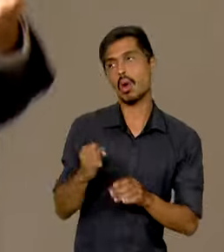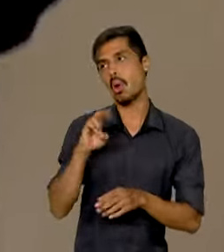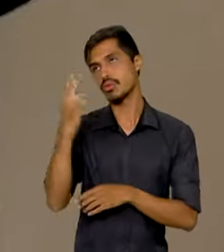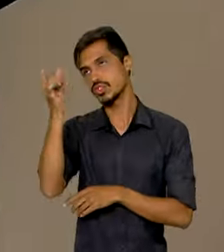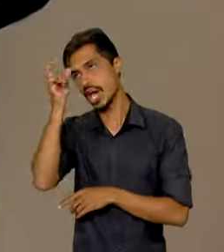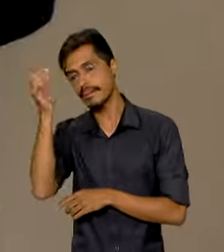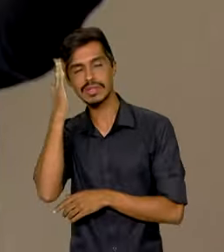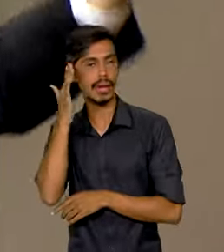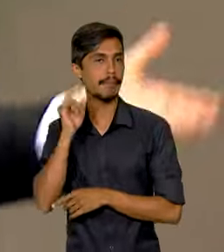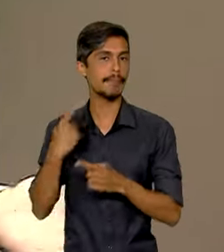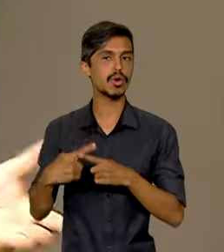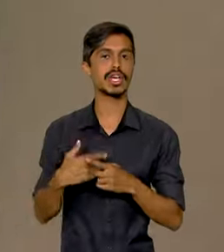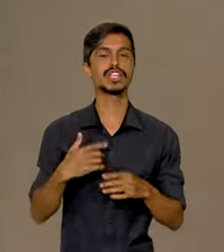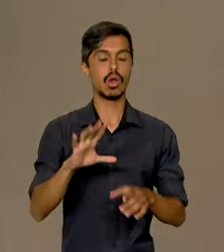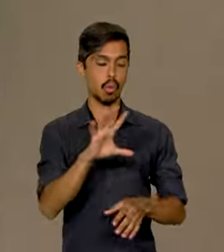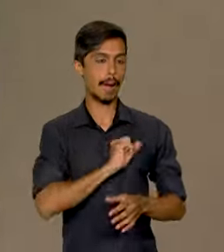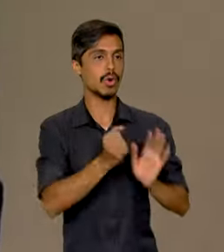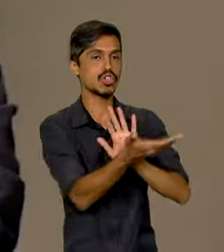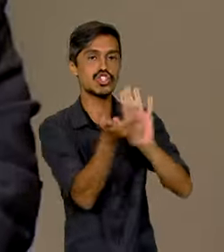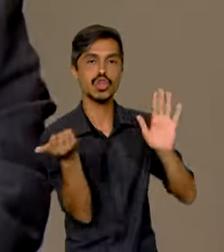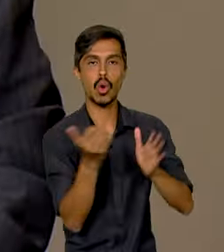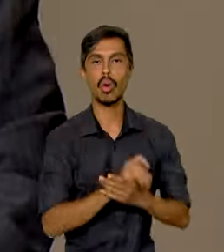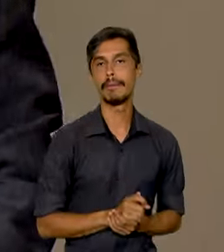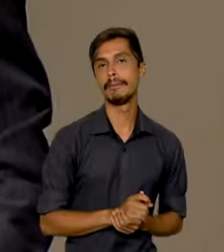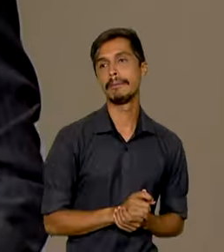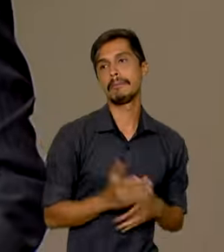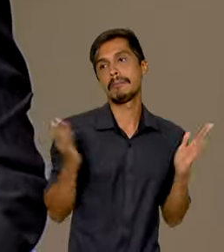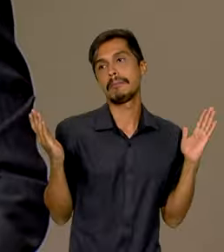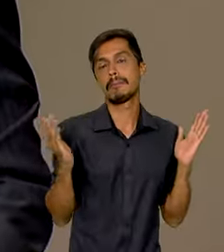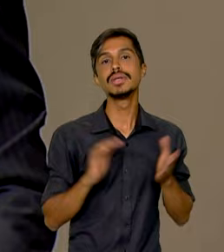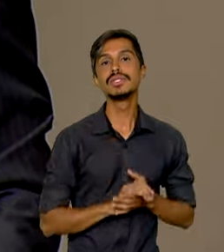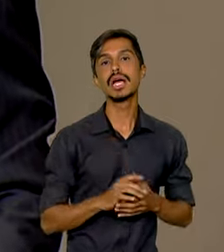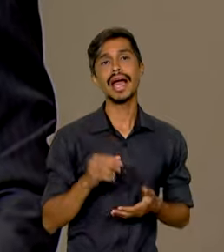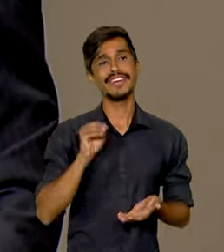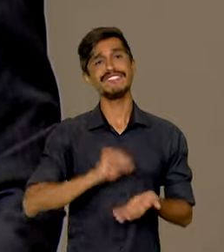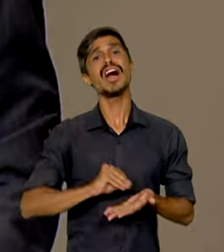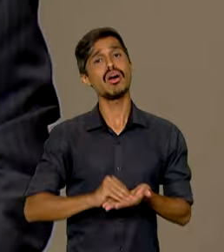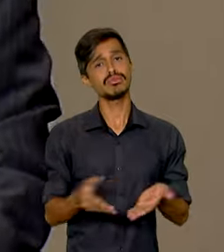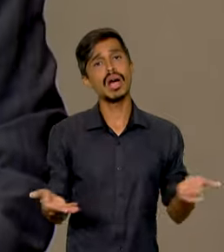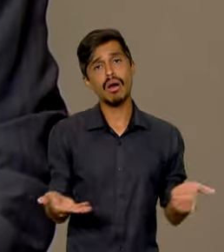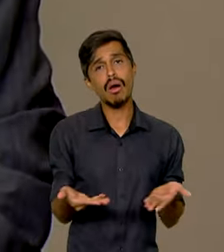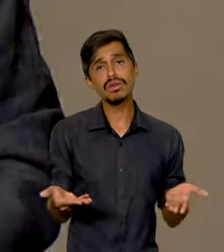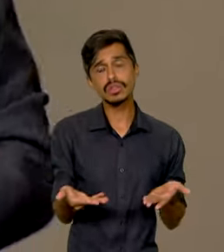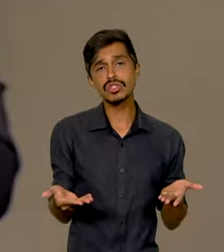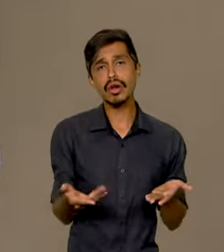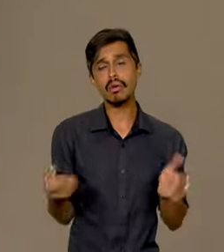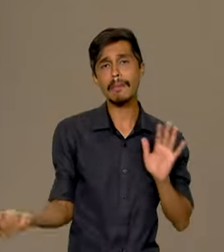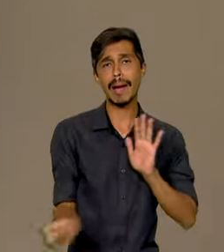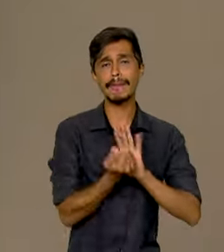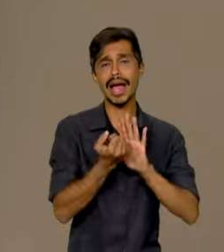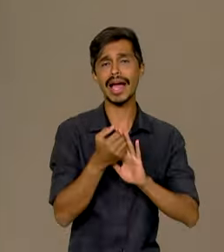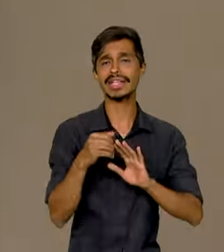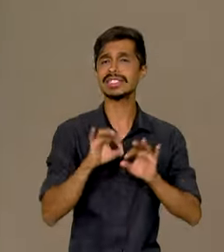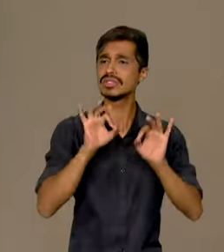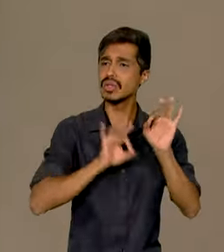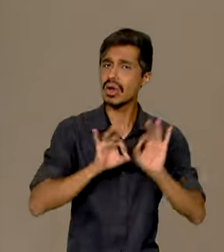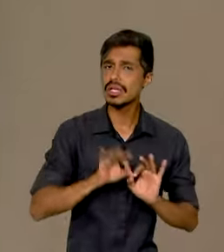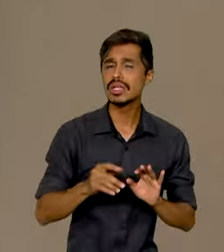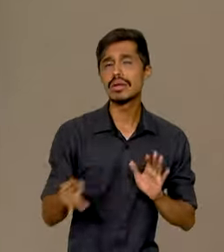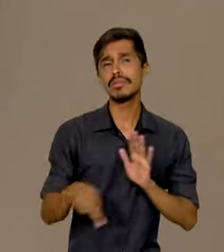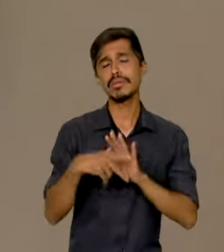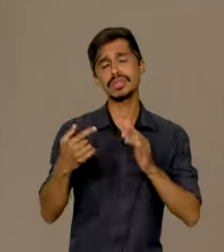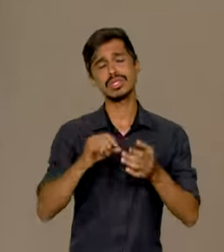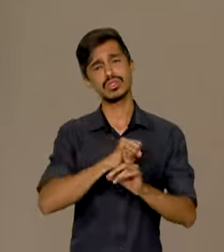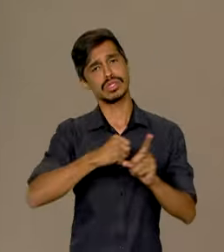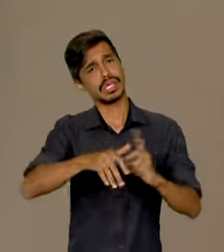quê, resolveram tirar o amor da bandeira. E isso nos faz falta, como elemento simbólico do coesionamento da